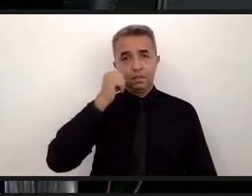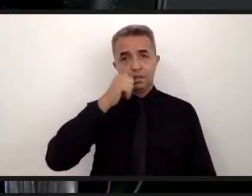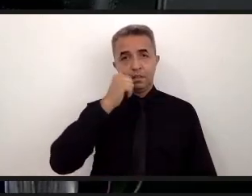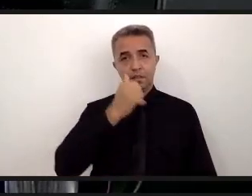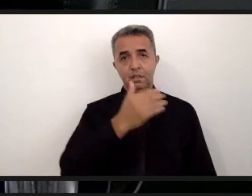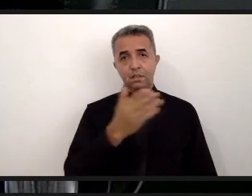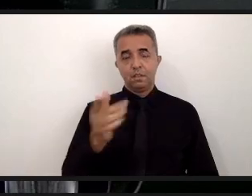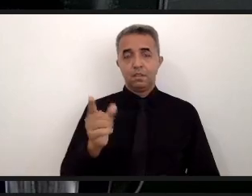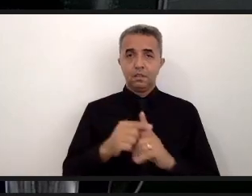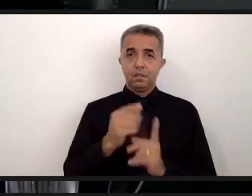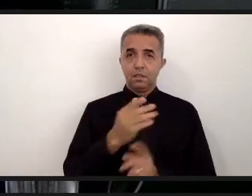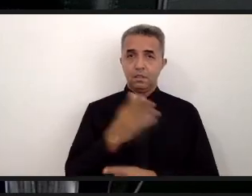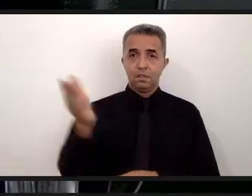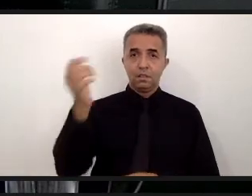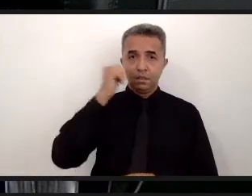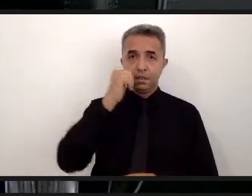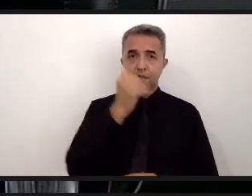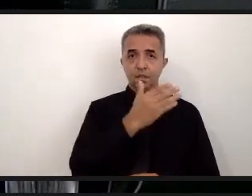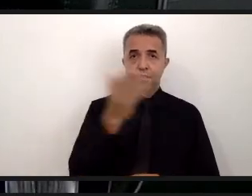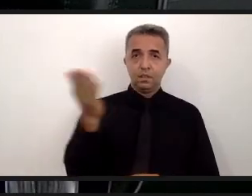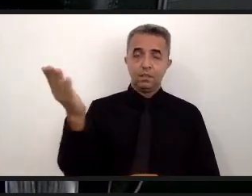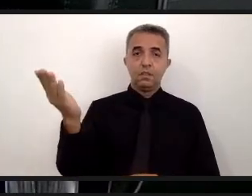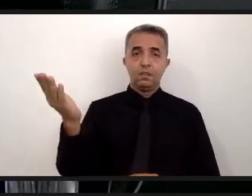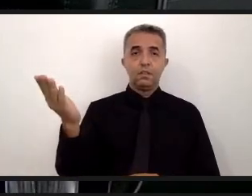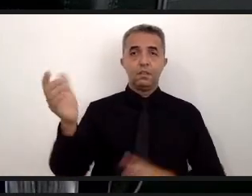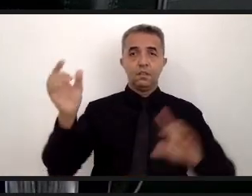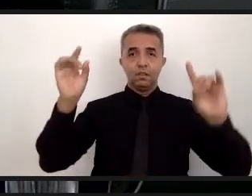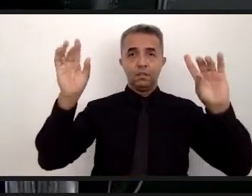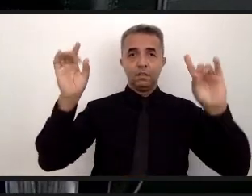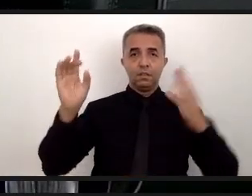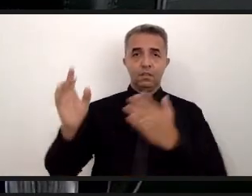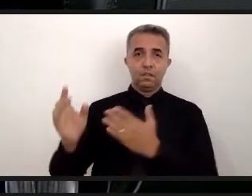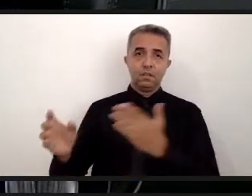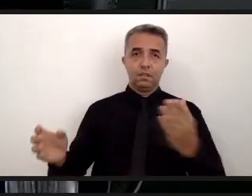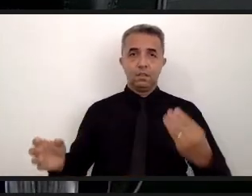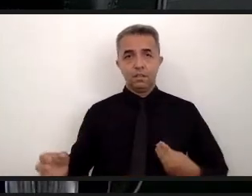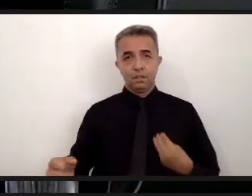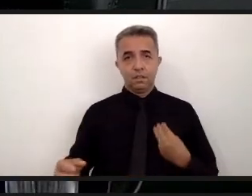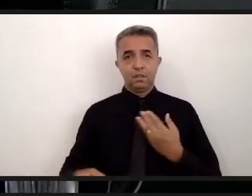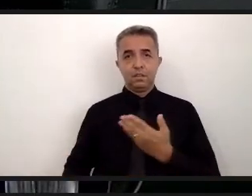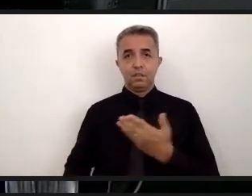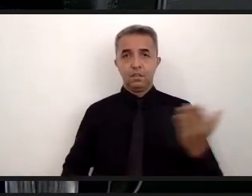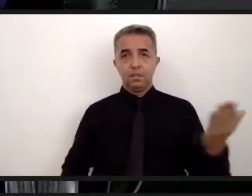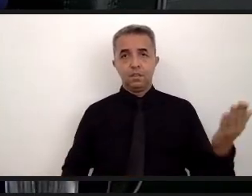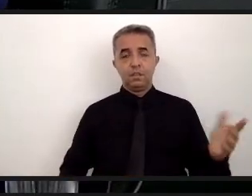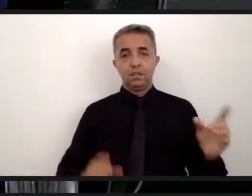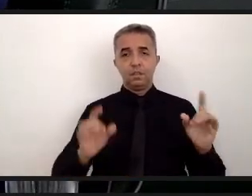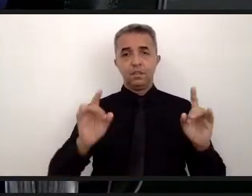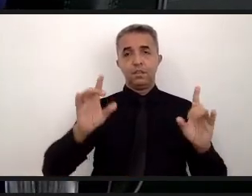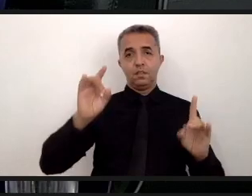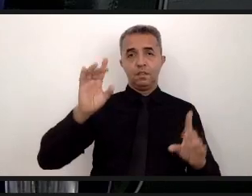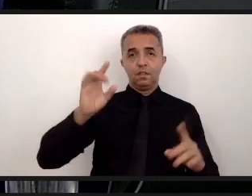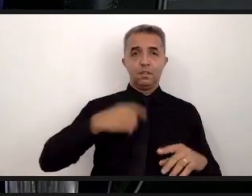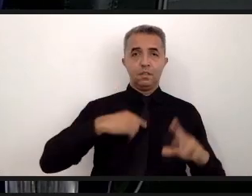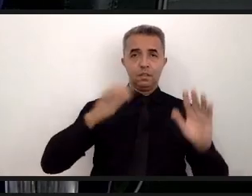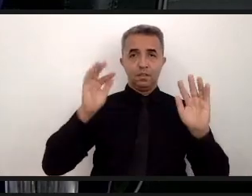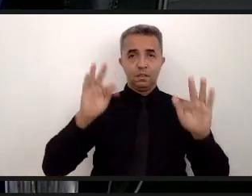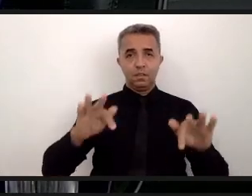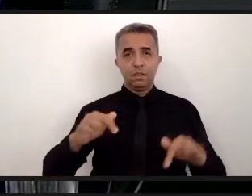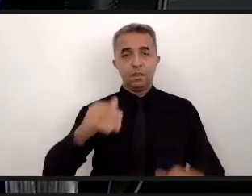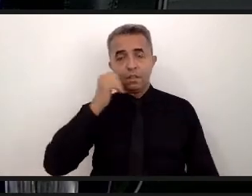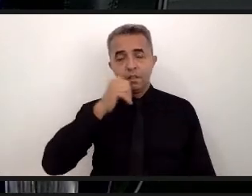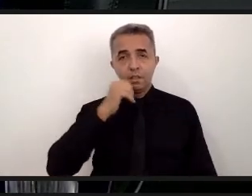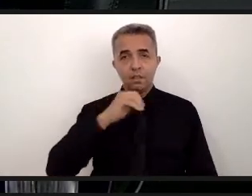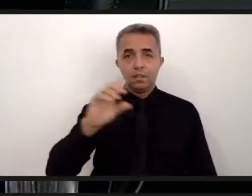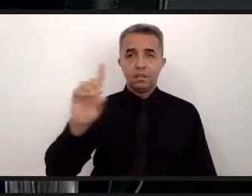por vocês serem as mulheres iluminadas das nossas vidas, tá? Eu vou passar, só quebrar um protocolo antes de finalizar, a doutora Danúbia, para que